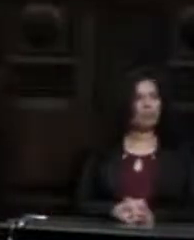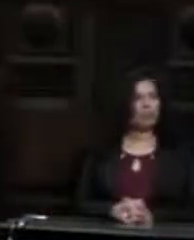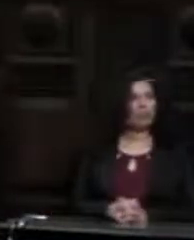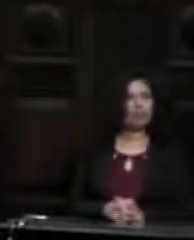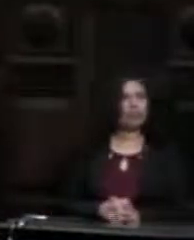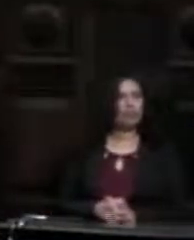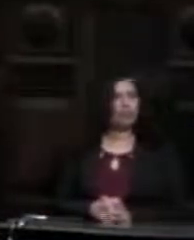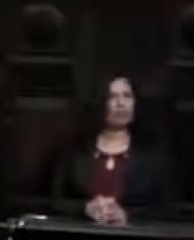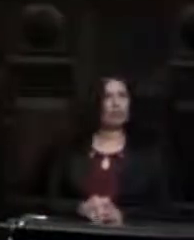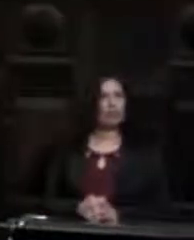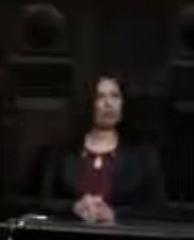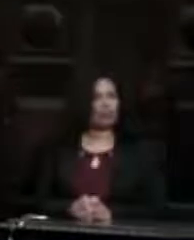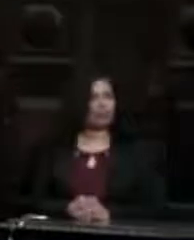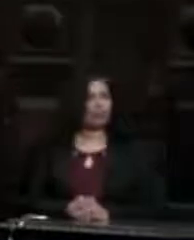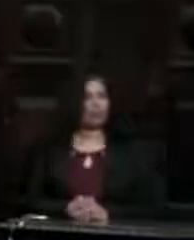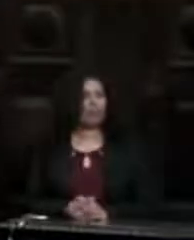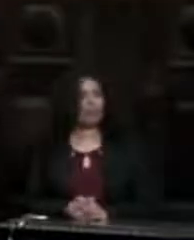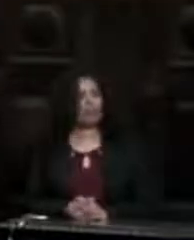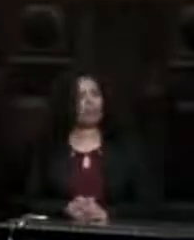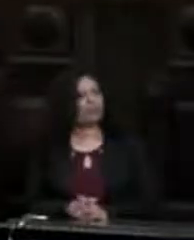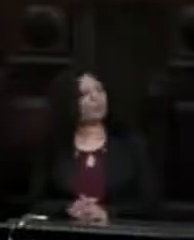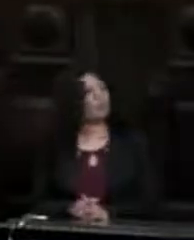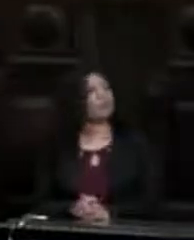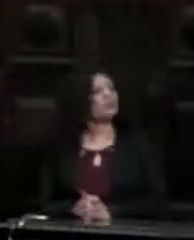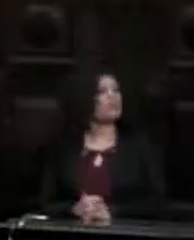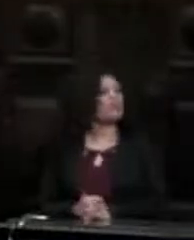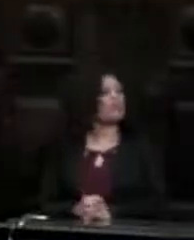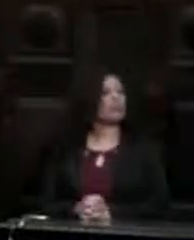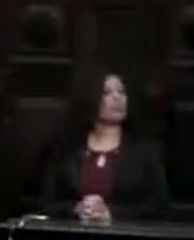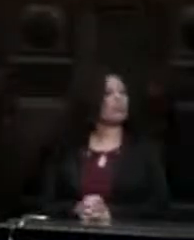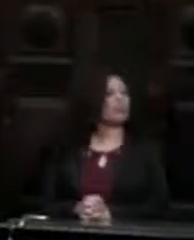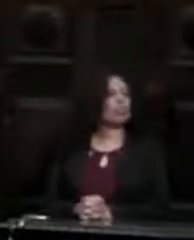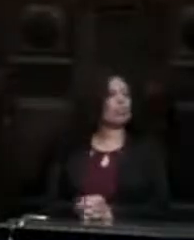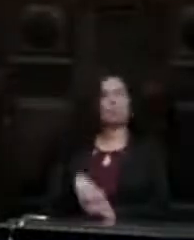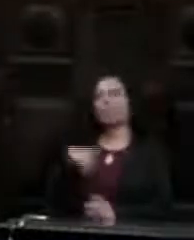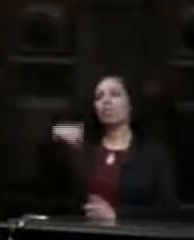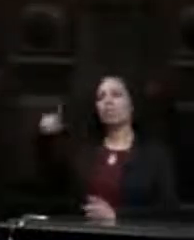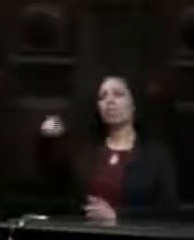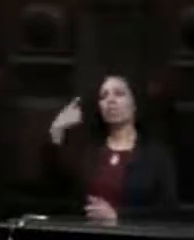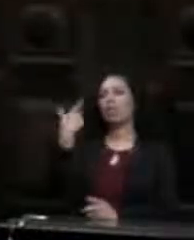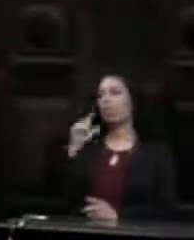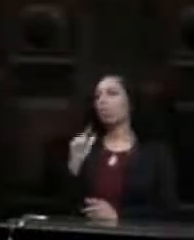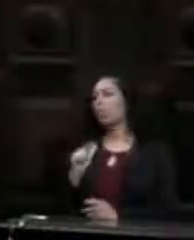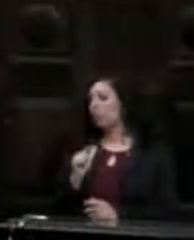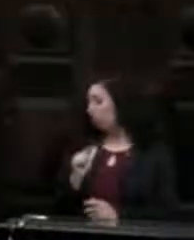paga taxa, que não paga imposto, que não paga tributo, ser beneficiado,